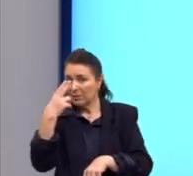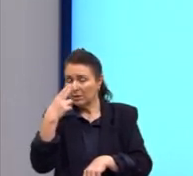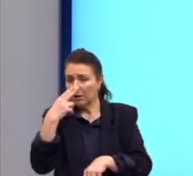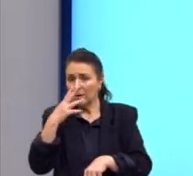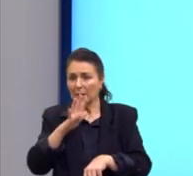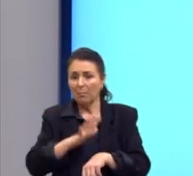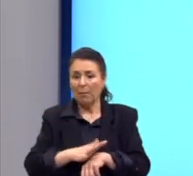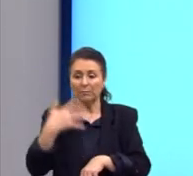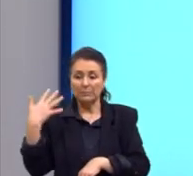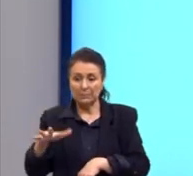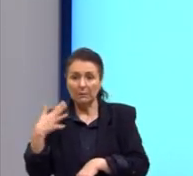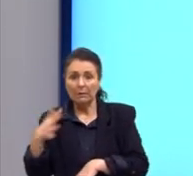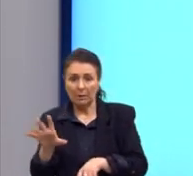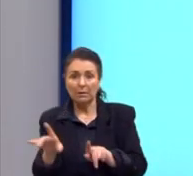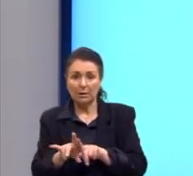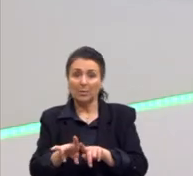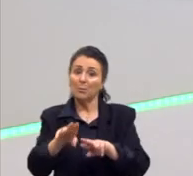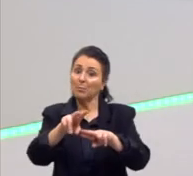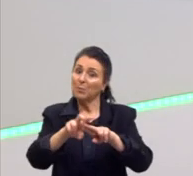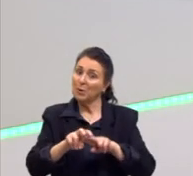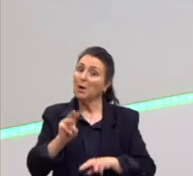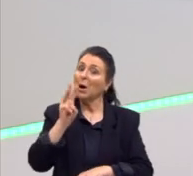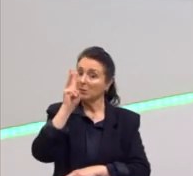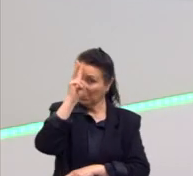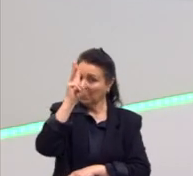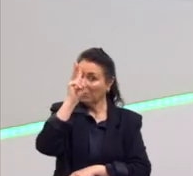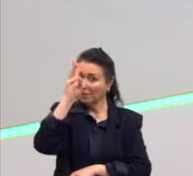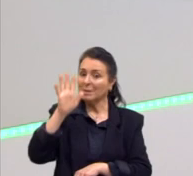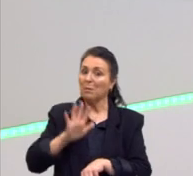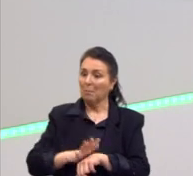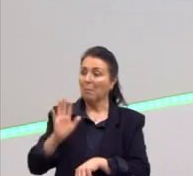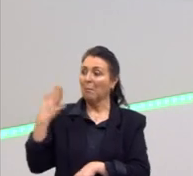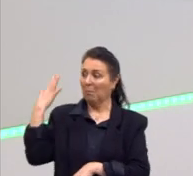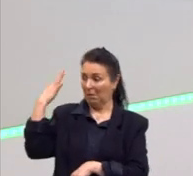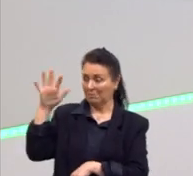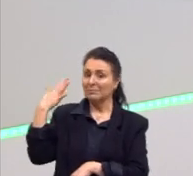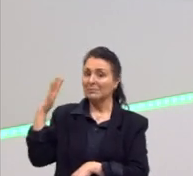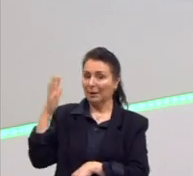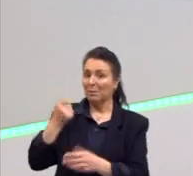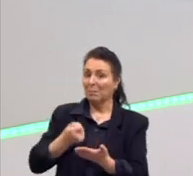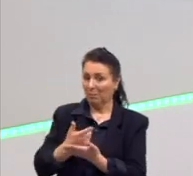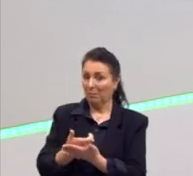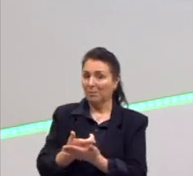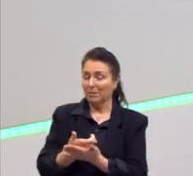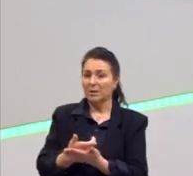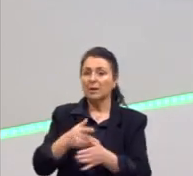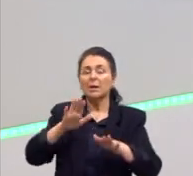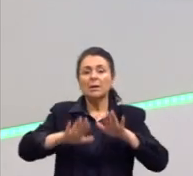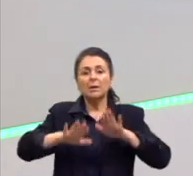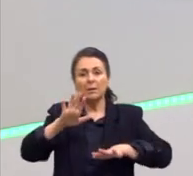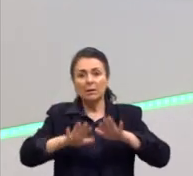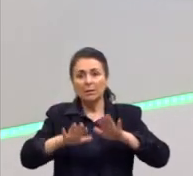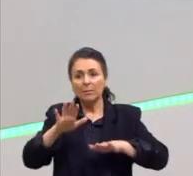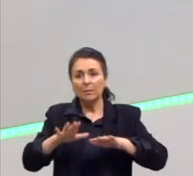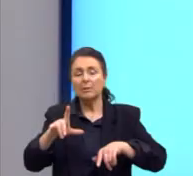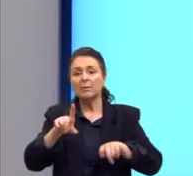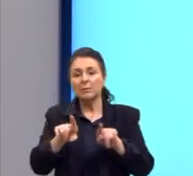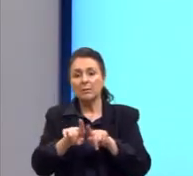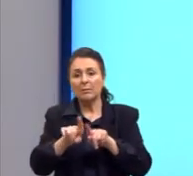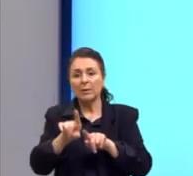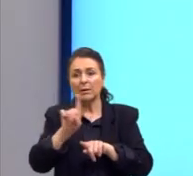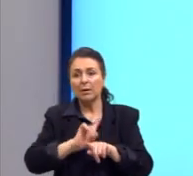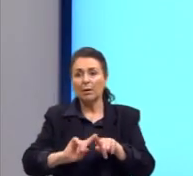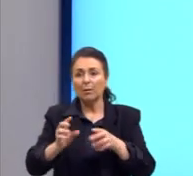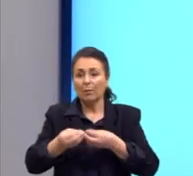a mais cara né como potência maior e isso é bem frequente Tá mas às vezes né pode conseguir um aqui também